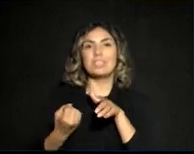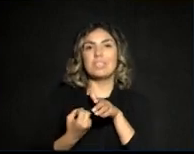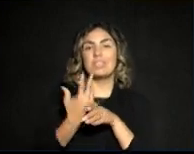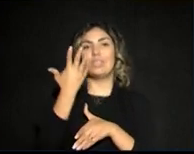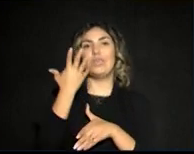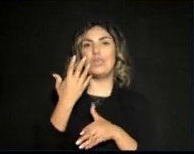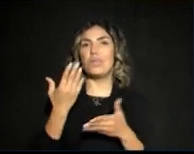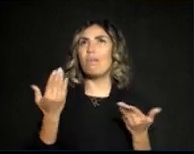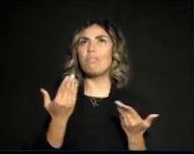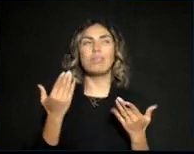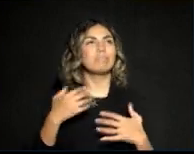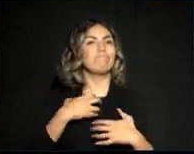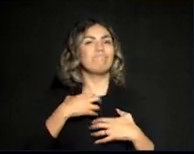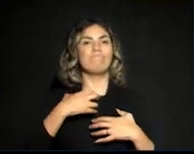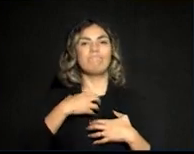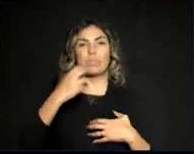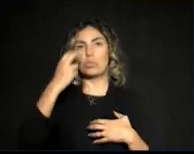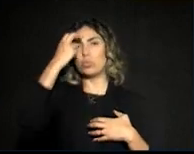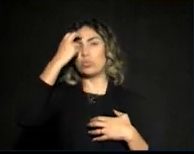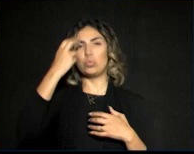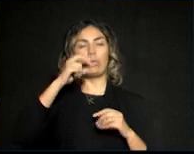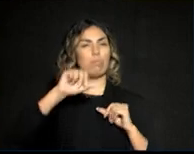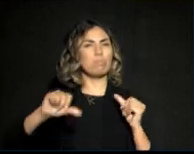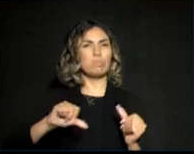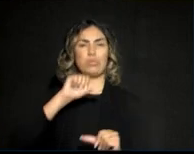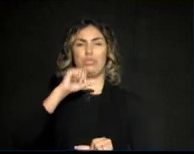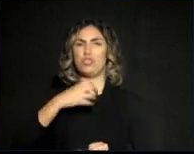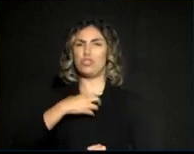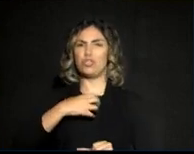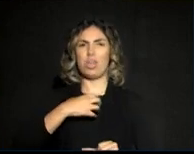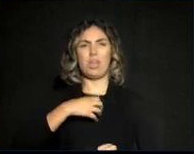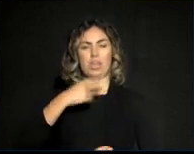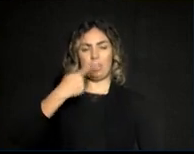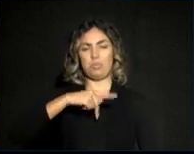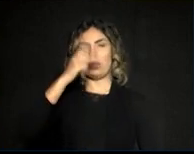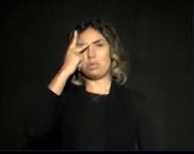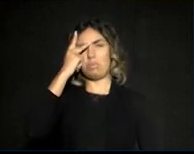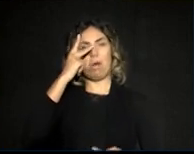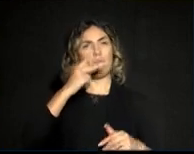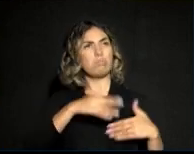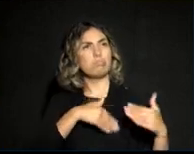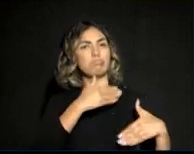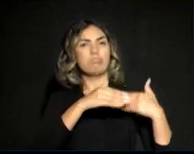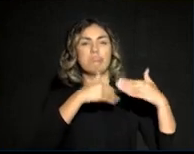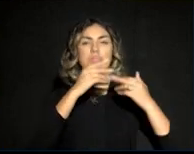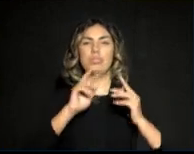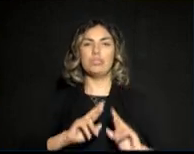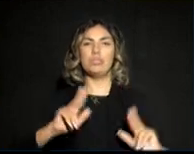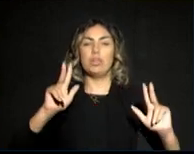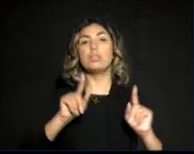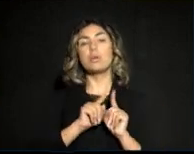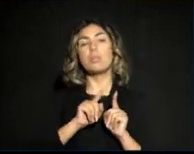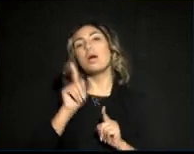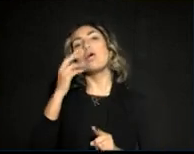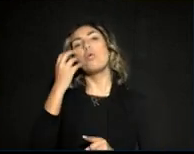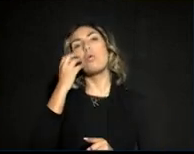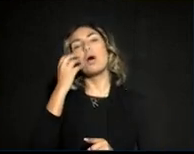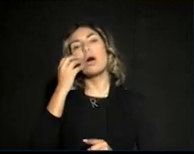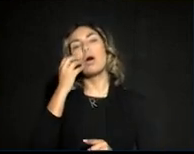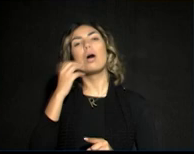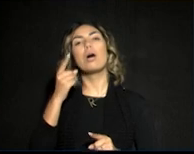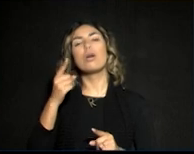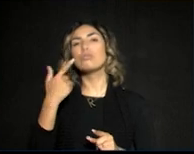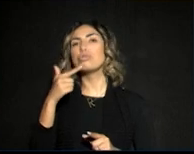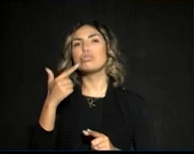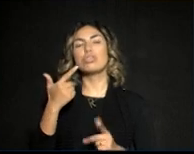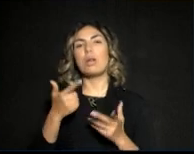semente das bases que mudaram a cultura fiscal e desenvolvimento do nosso estátua muito jovem então portanto ao lado do Mário Covas daquela